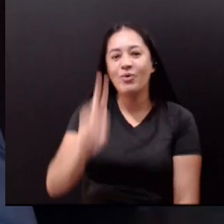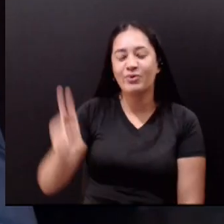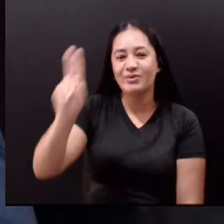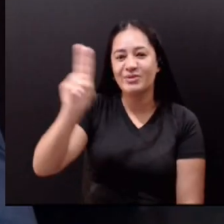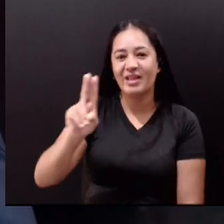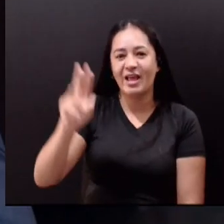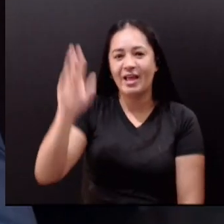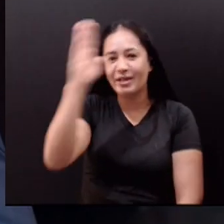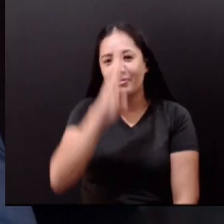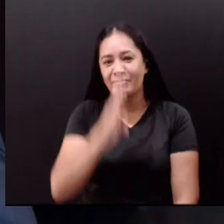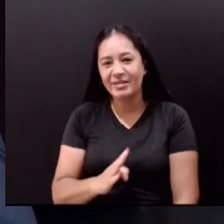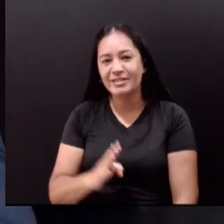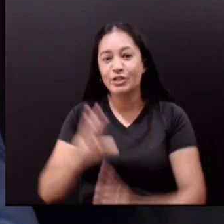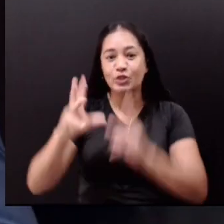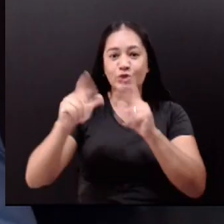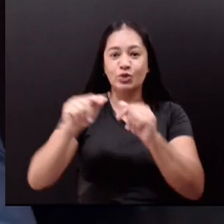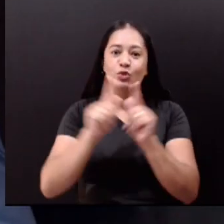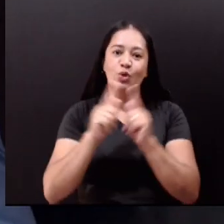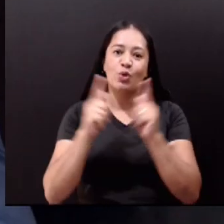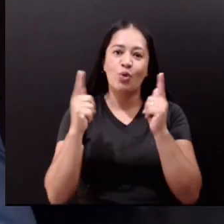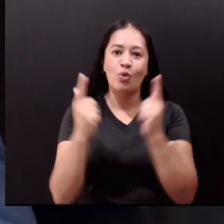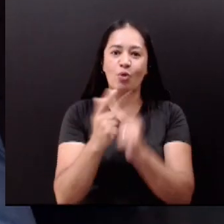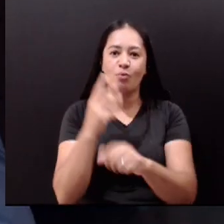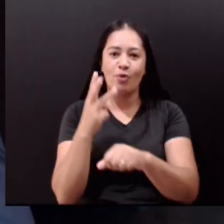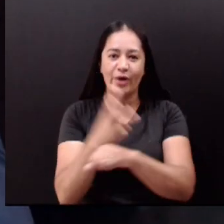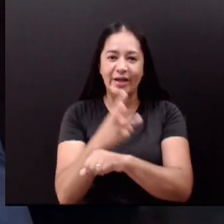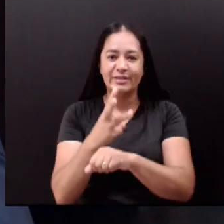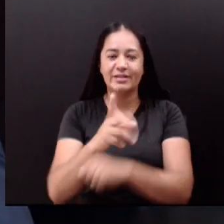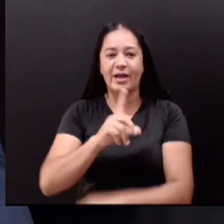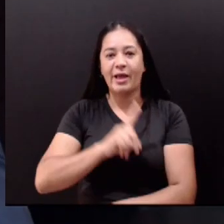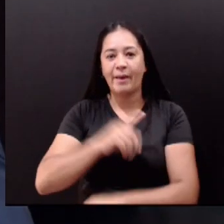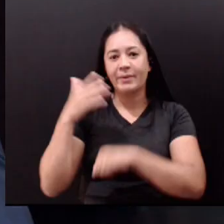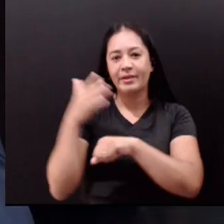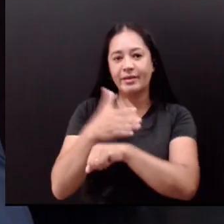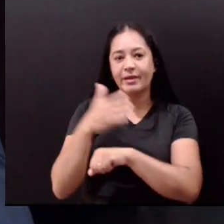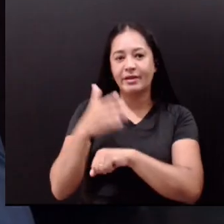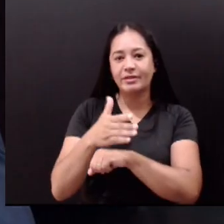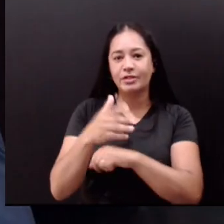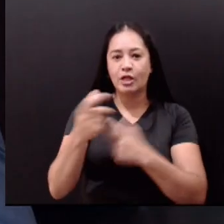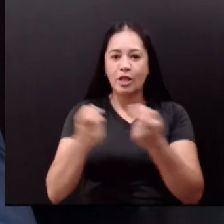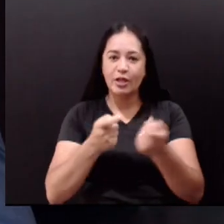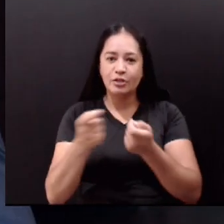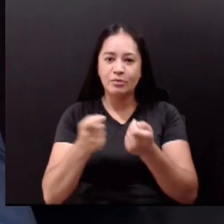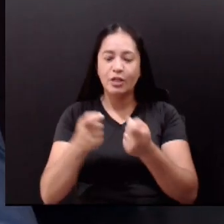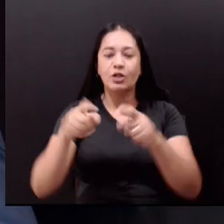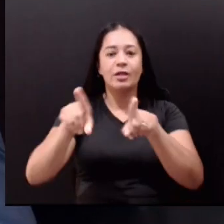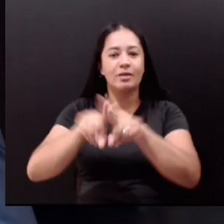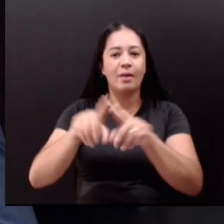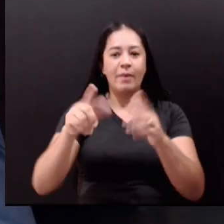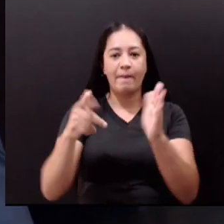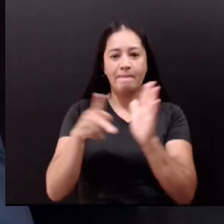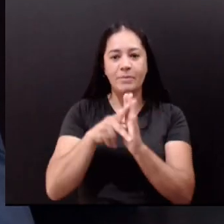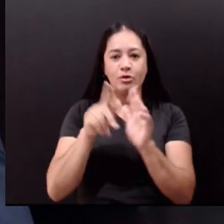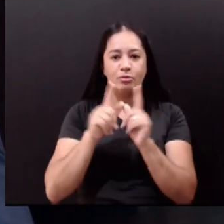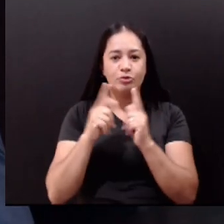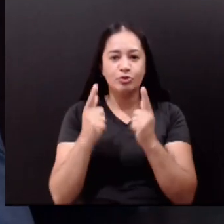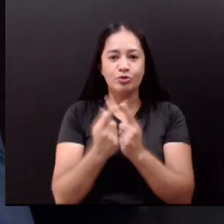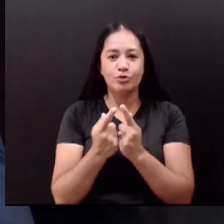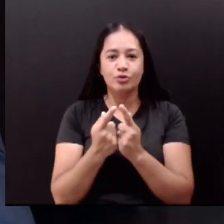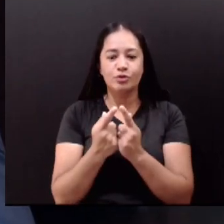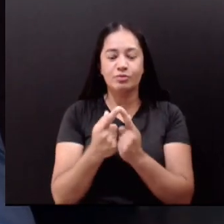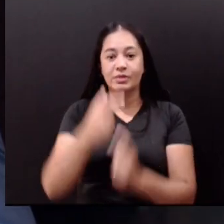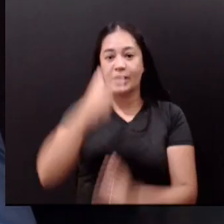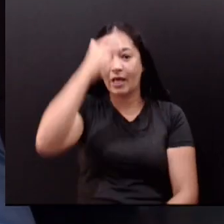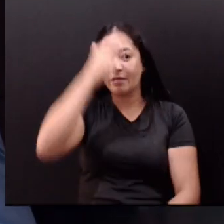Todo grupo de WhatsApp existem os participantes e existem os administradores desse grupo, né? Os que são administradores desse